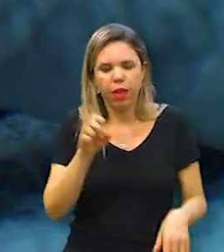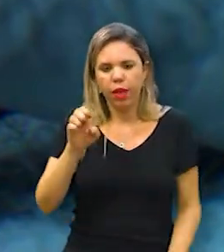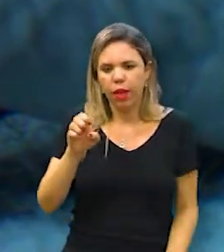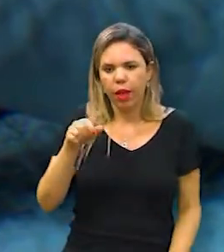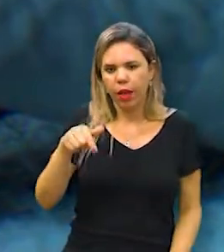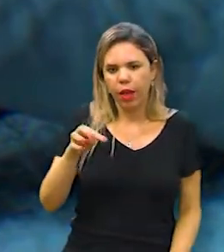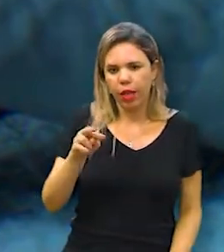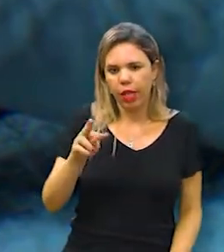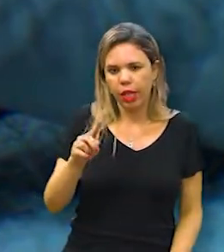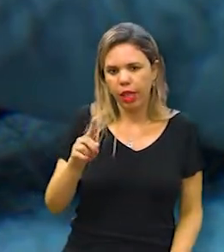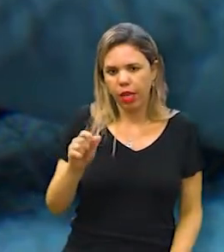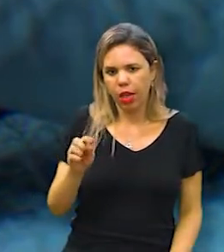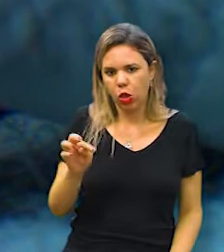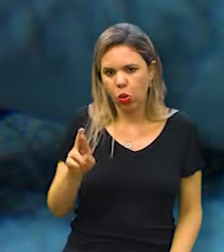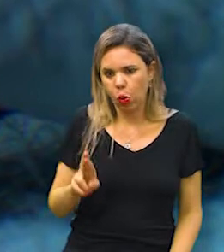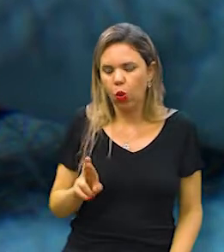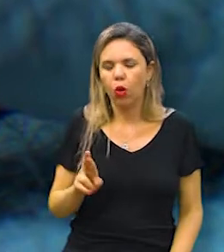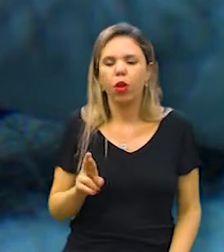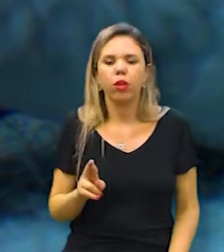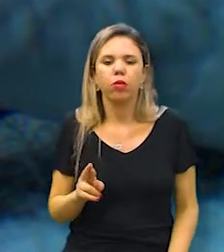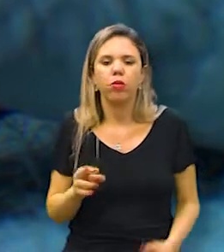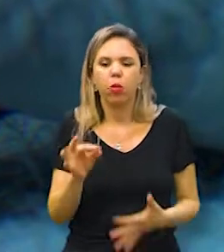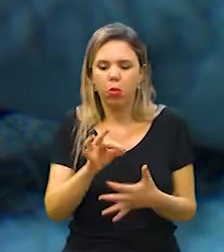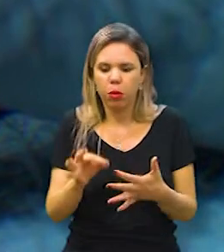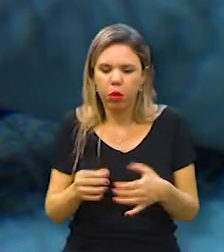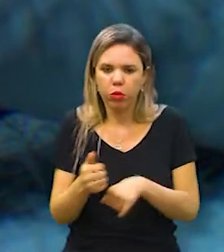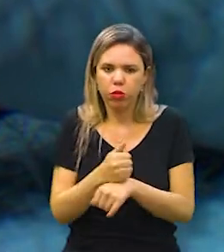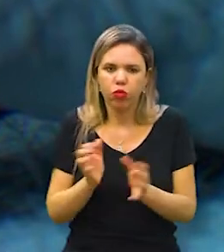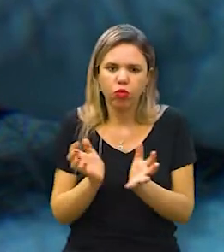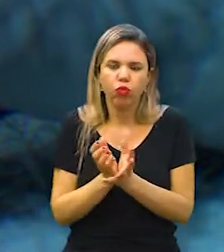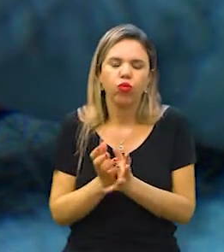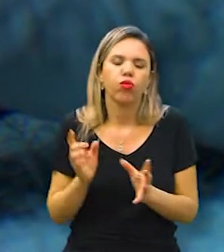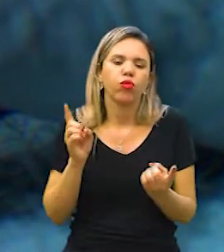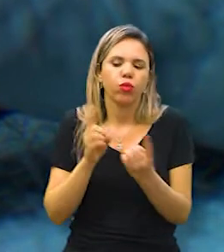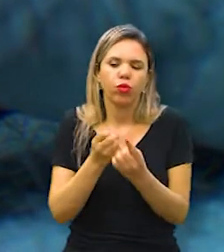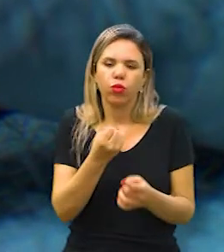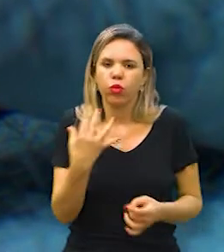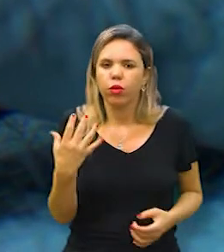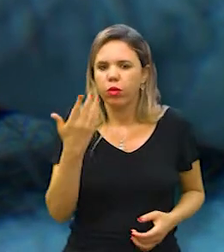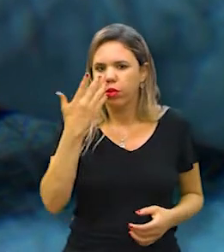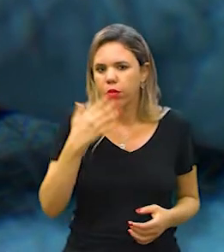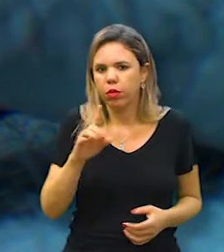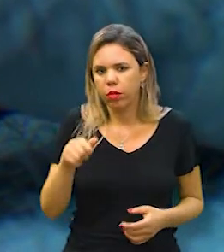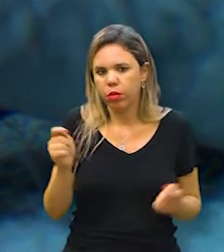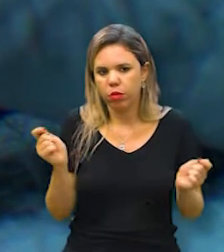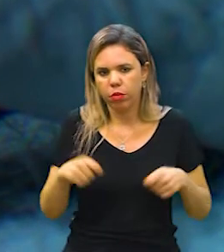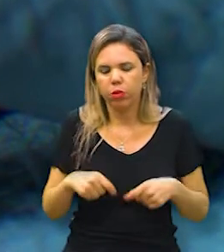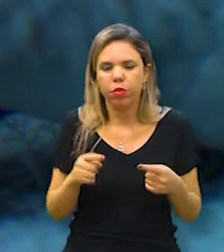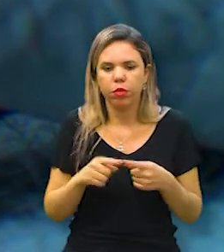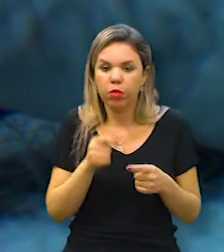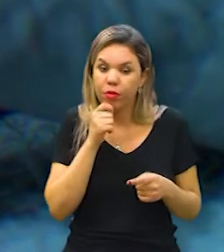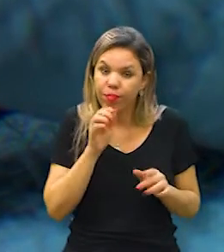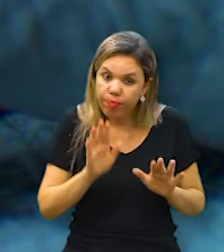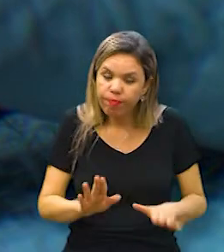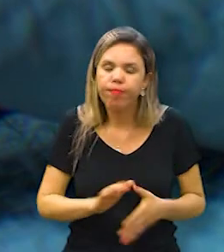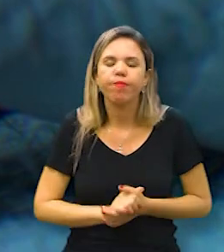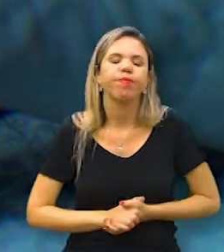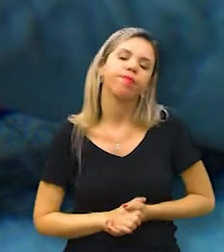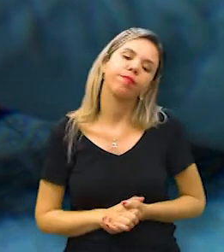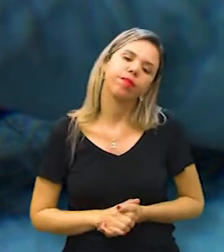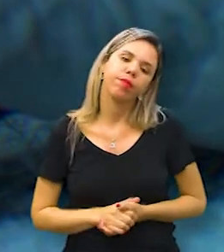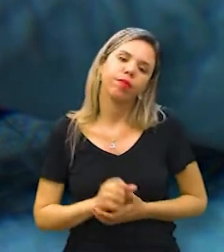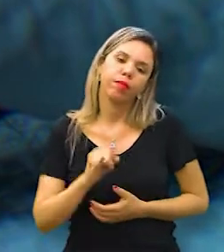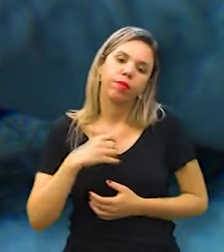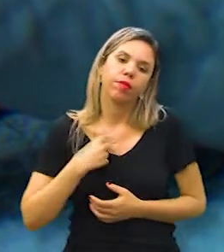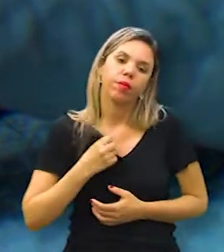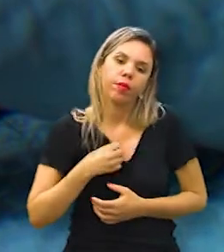Quer dizer, nós estamos com uma equipe que, para atender esse número de criança, é suficiente por enquanto. Isso também